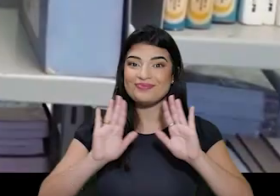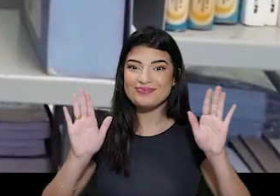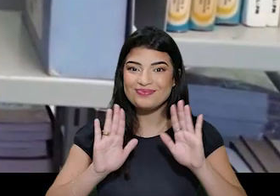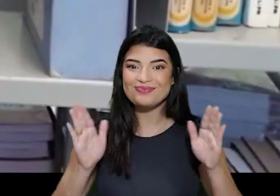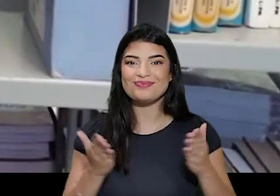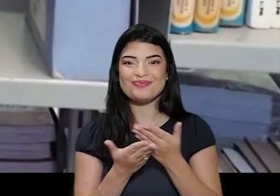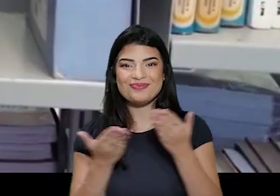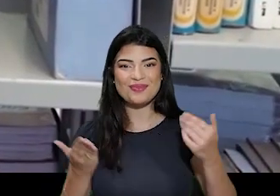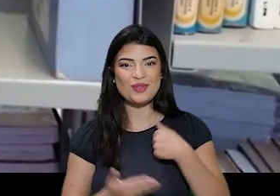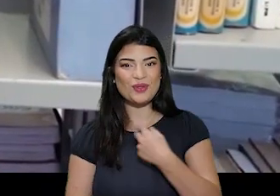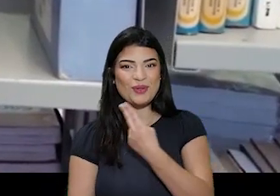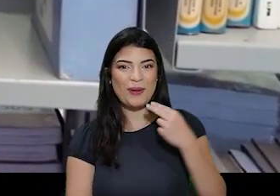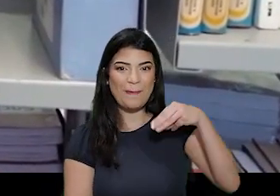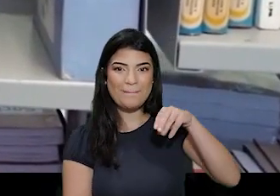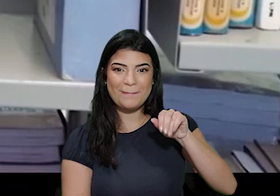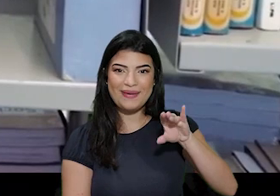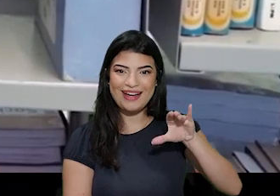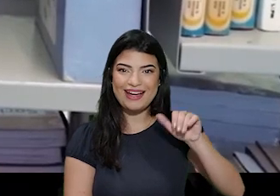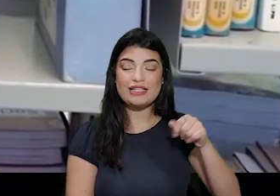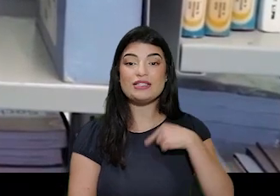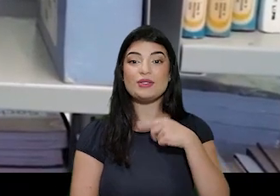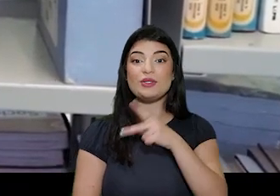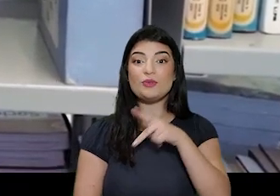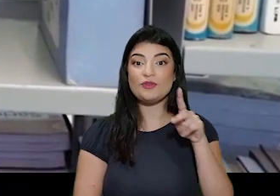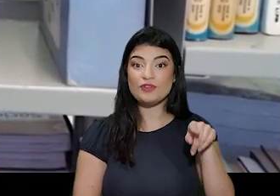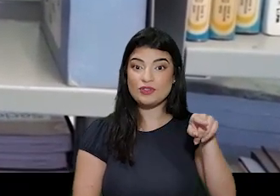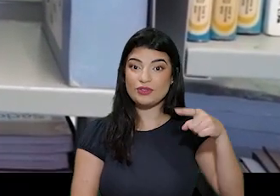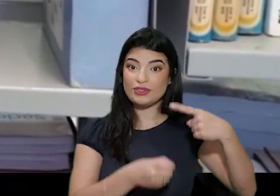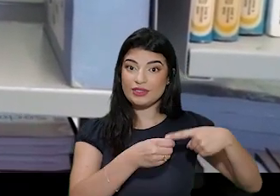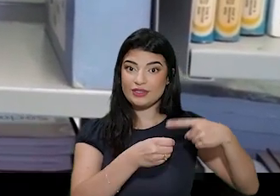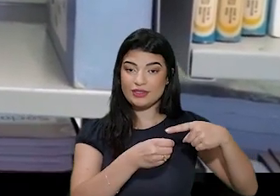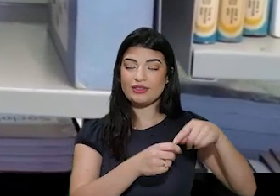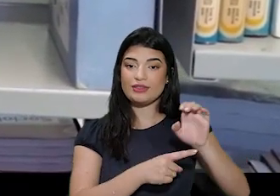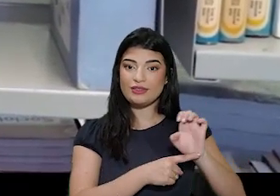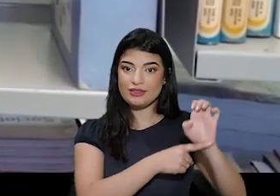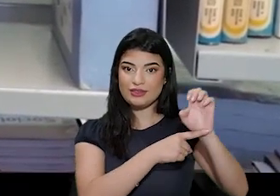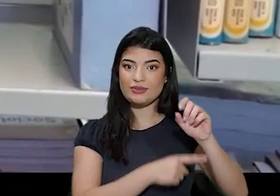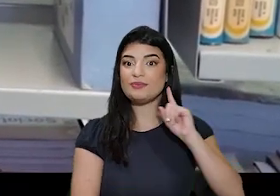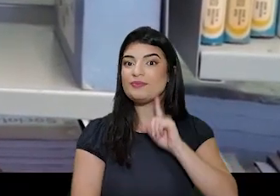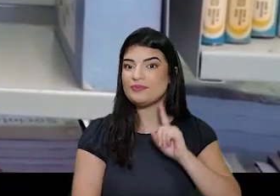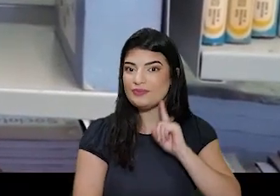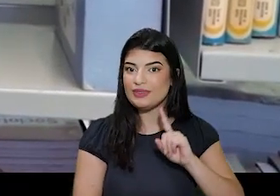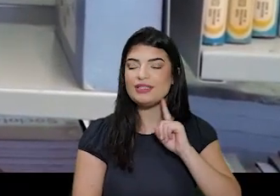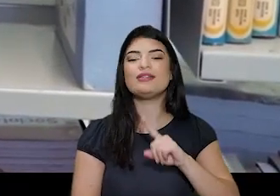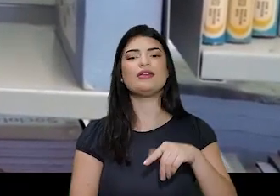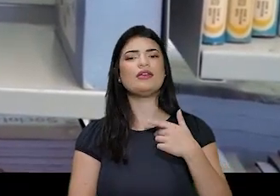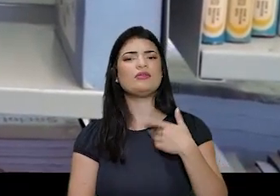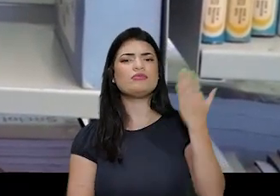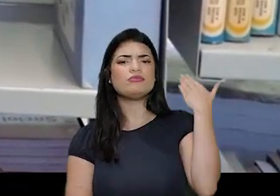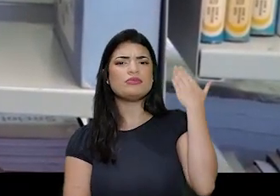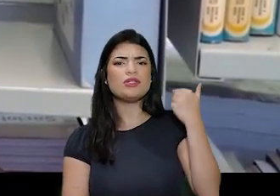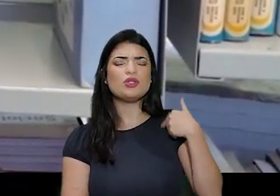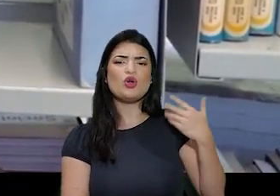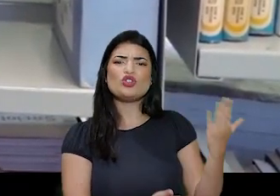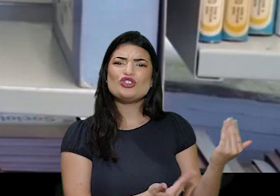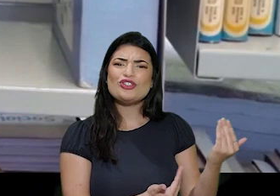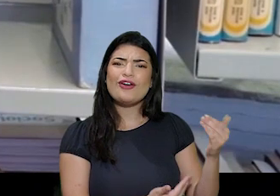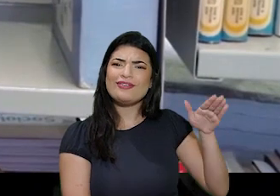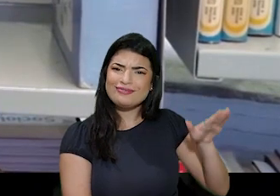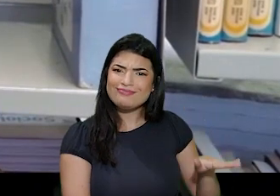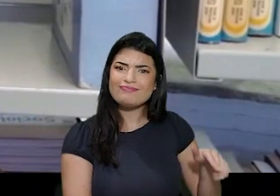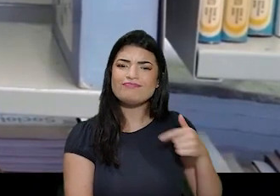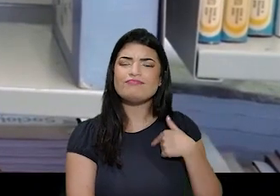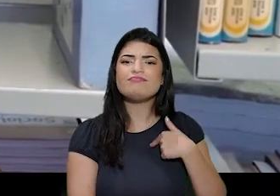Olá pessoal, meu nome é Márcia, eu sou professora da Rede Pública do Estado de Minas Gerais. Desde criança, quando me perguntavam o